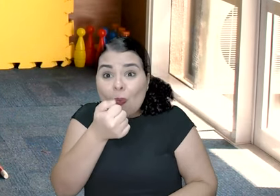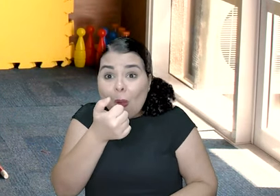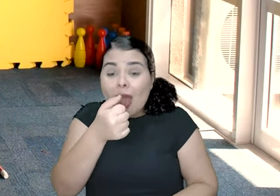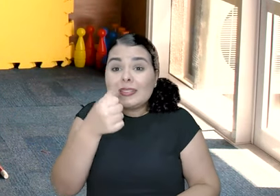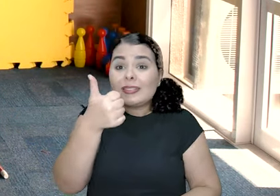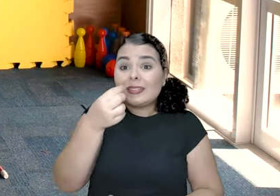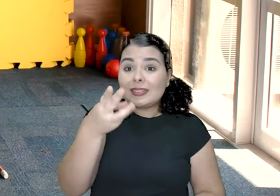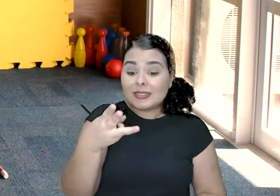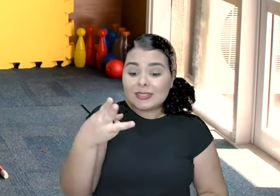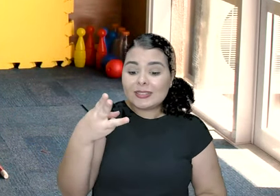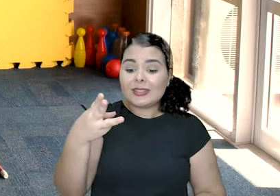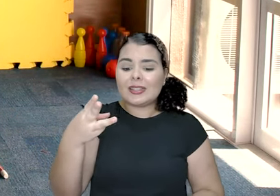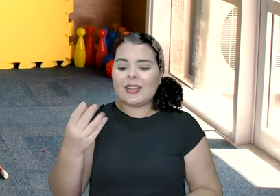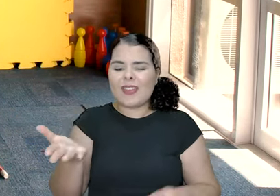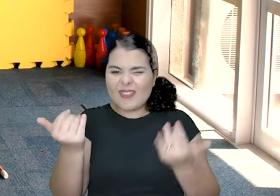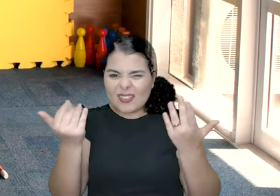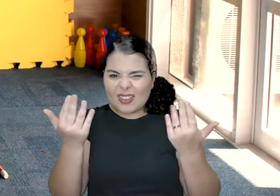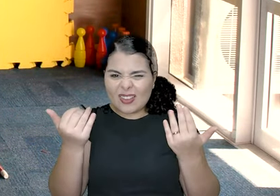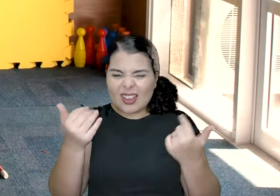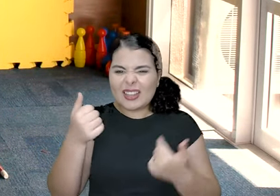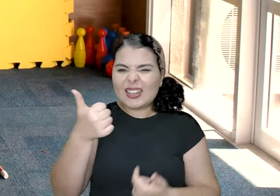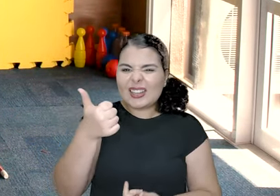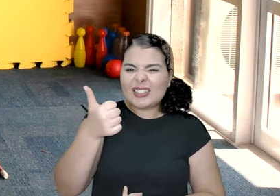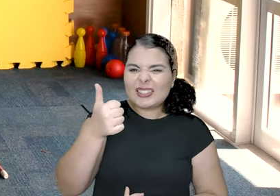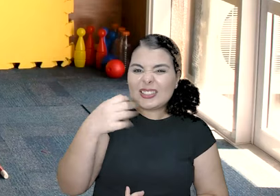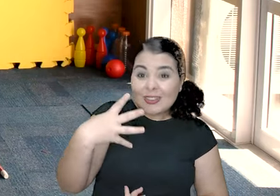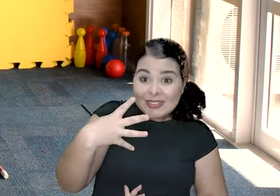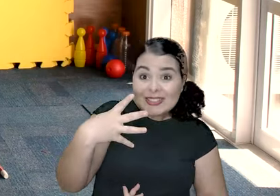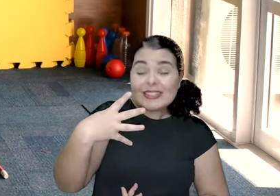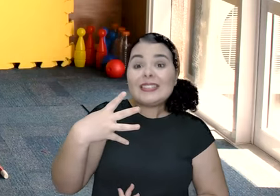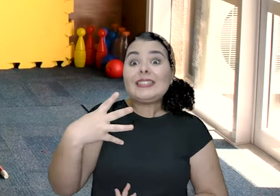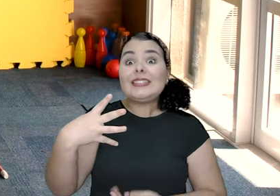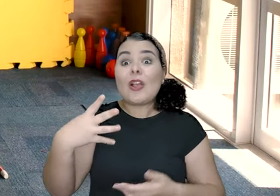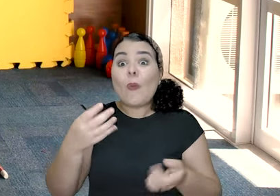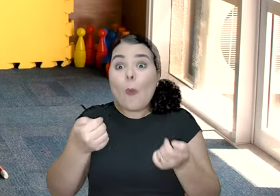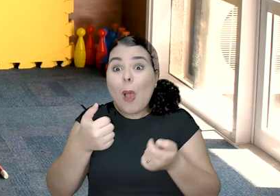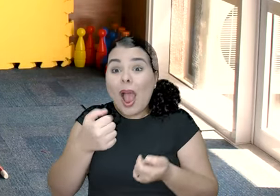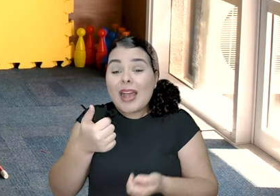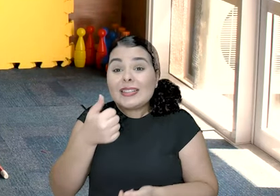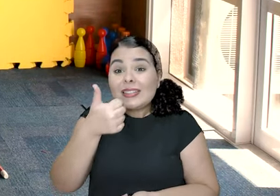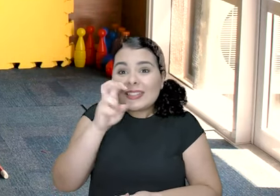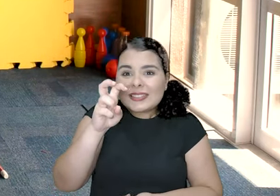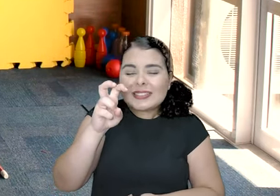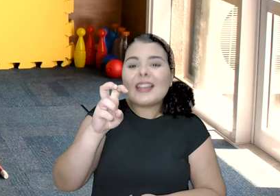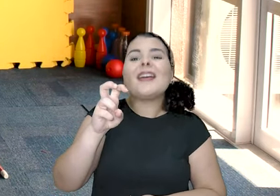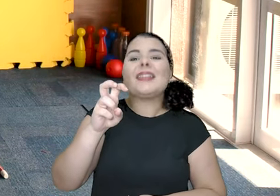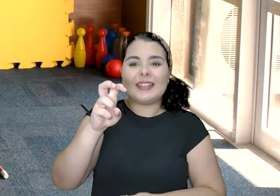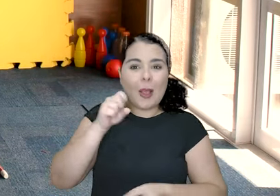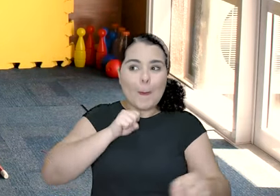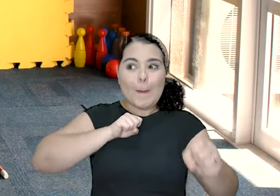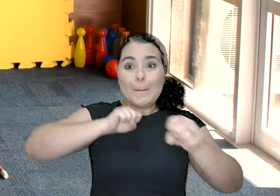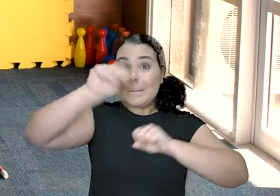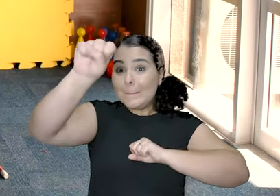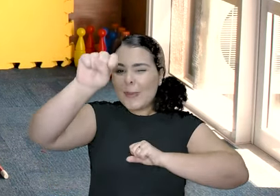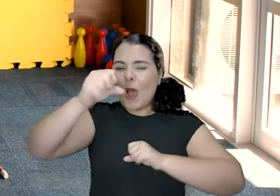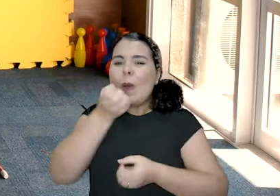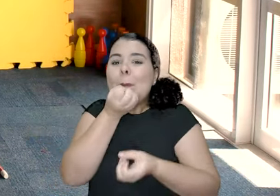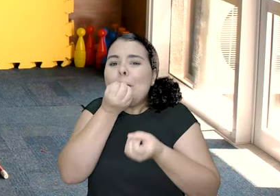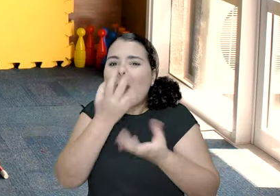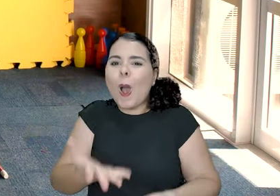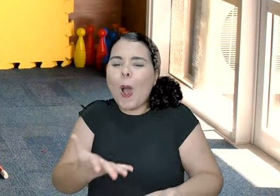acabando. 13, vai, vai, vai, vai, vai, vai. 14, ai, ai, ai. 15,